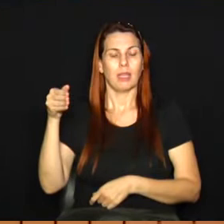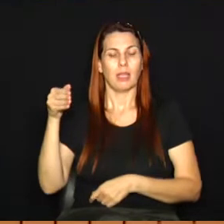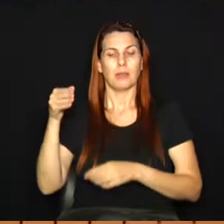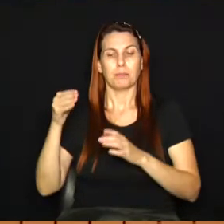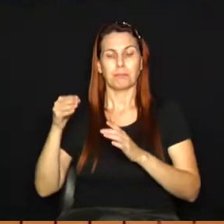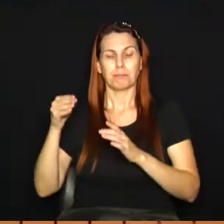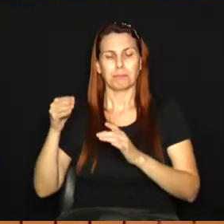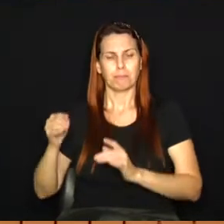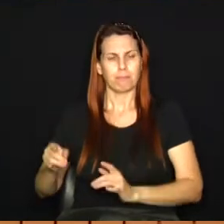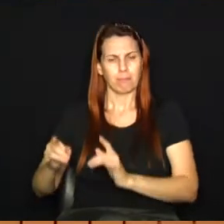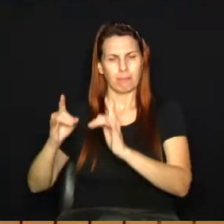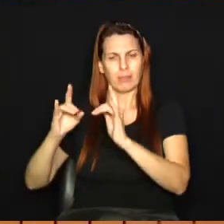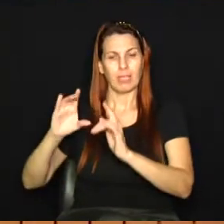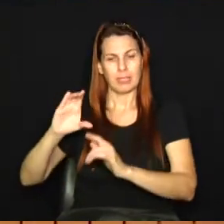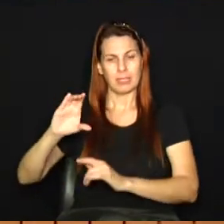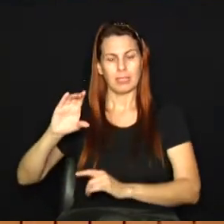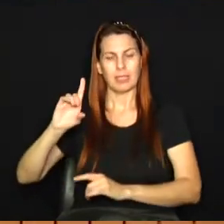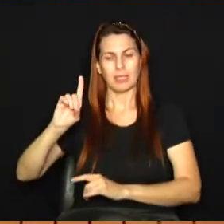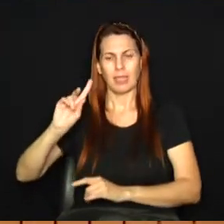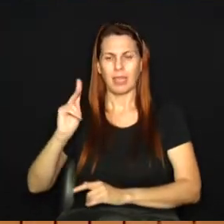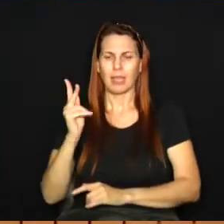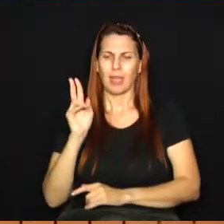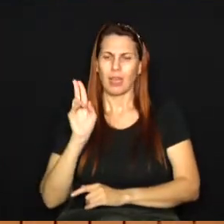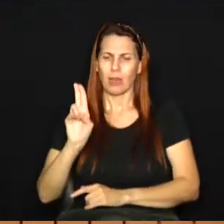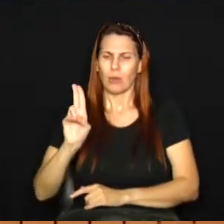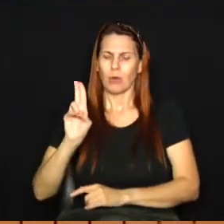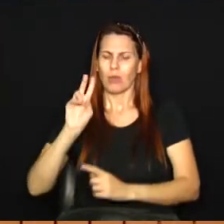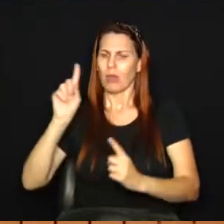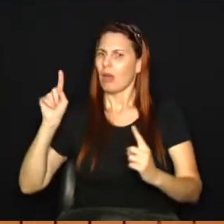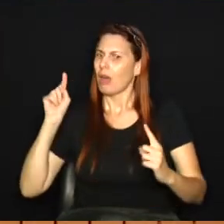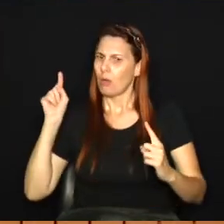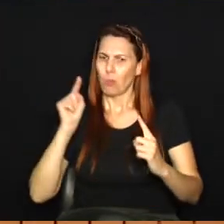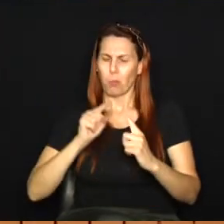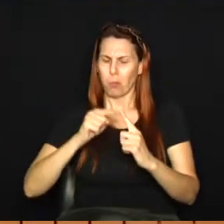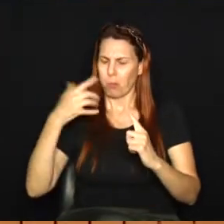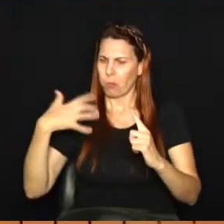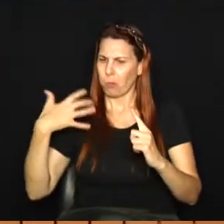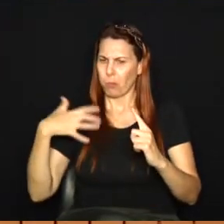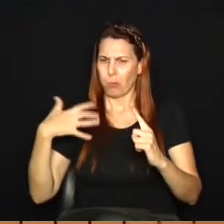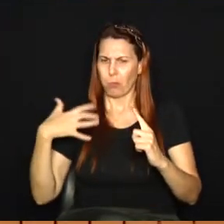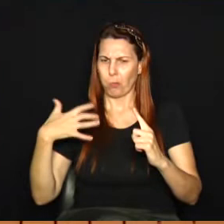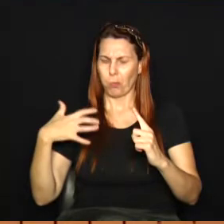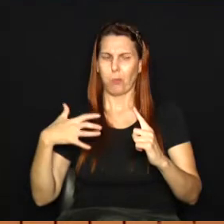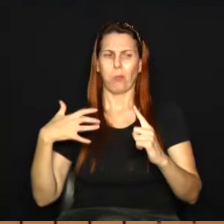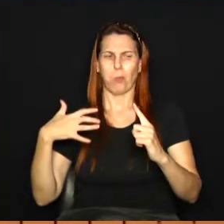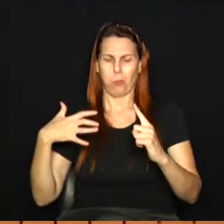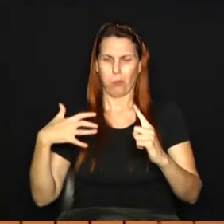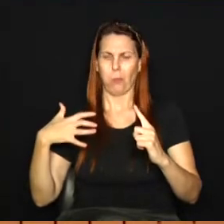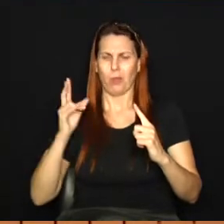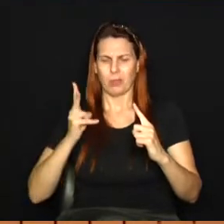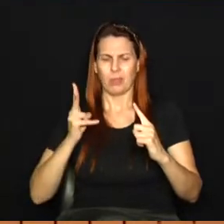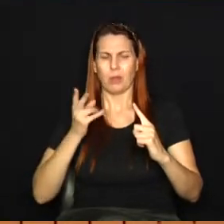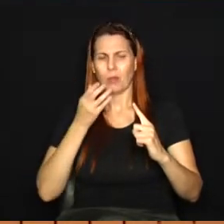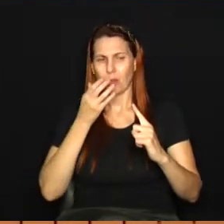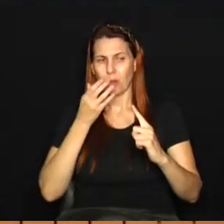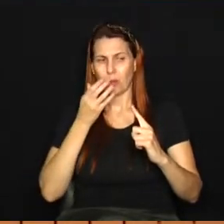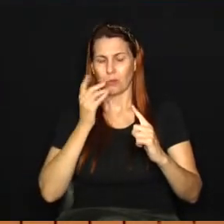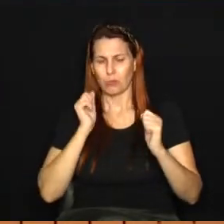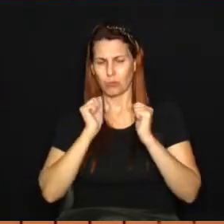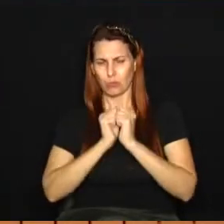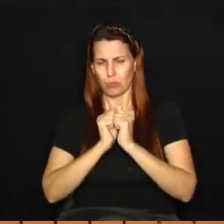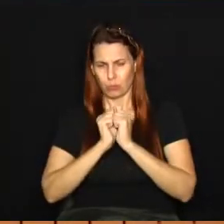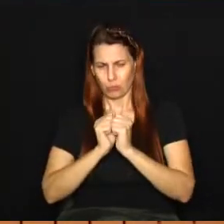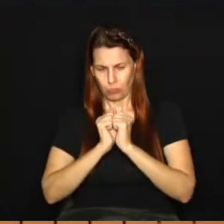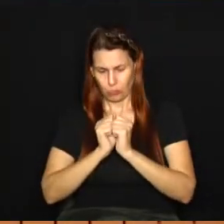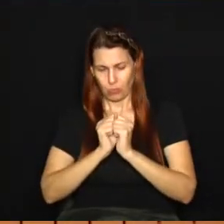CDHU, que desafio, a CDHU. Né, Dr. John acompanhou também, junto com Dona